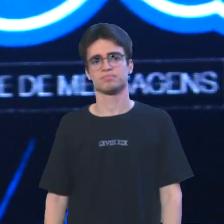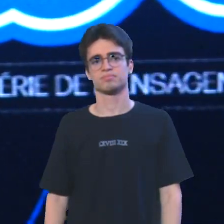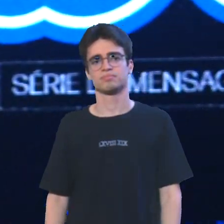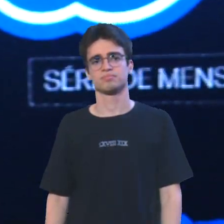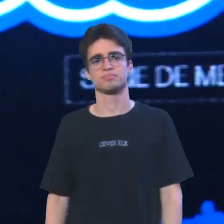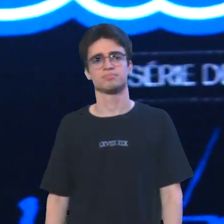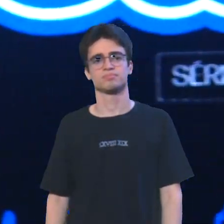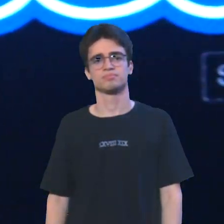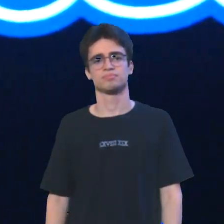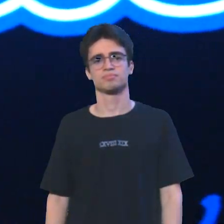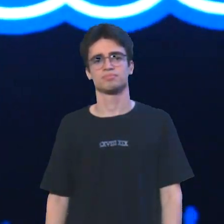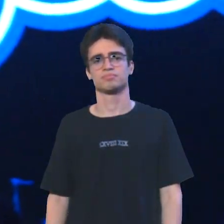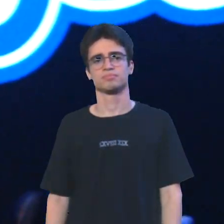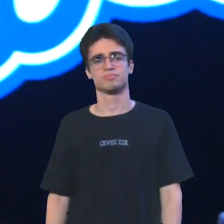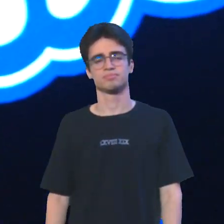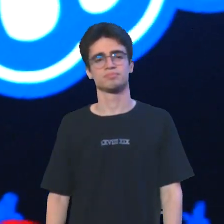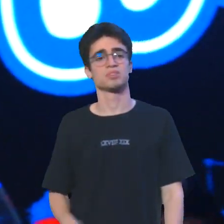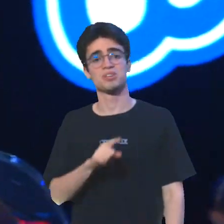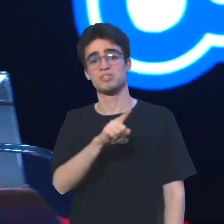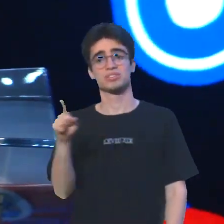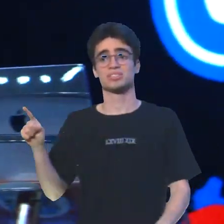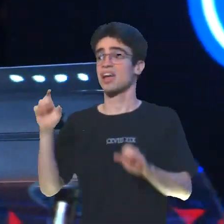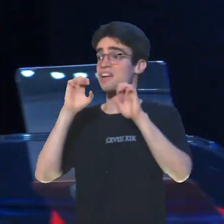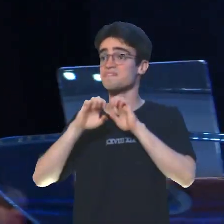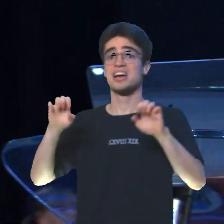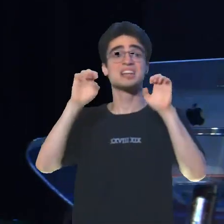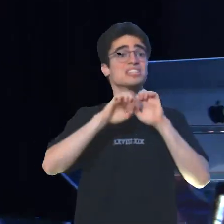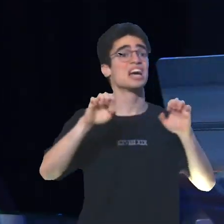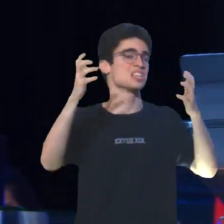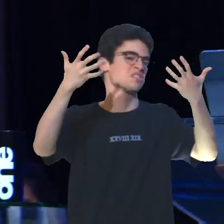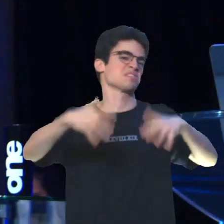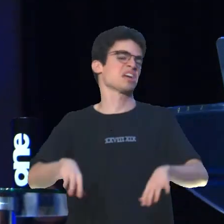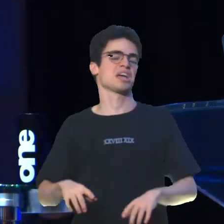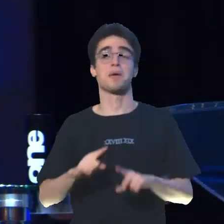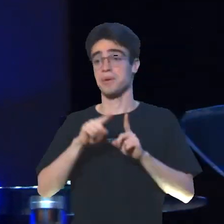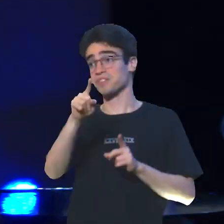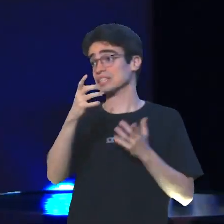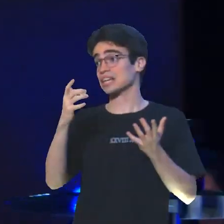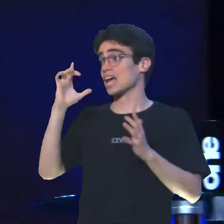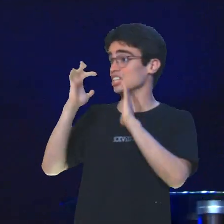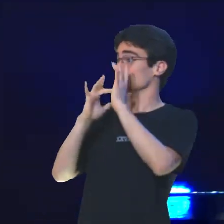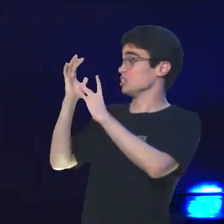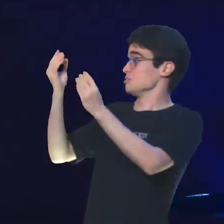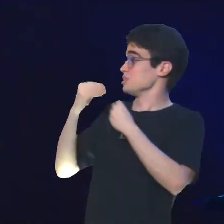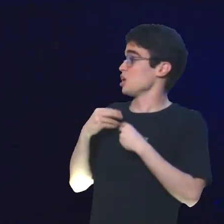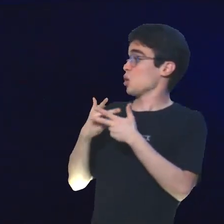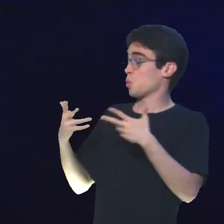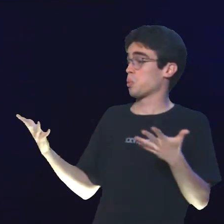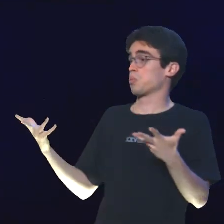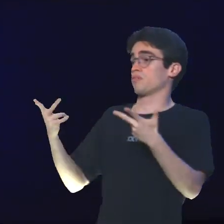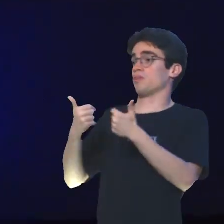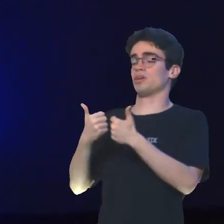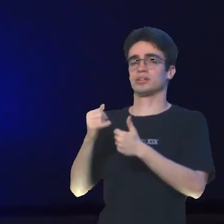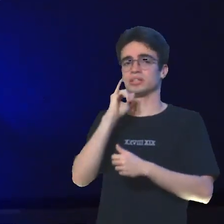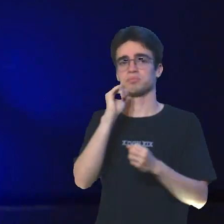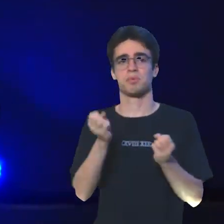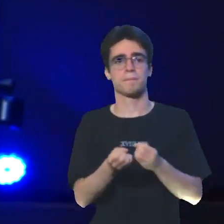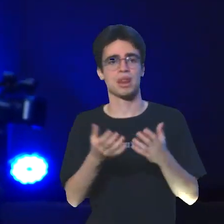Vocês não querem falar de Jesus. Vocês querem que Jesus opere algo na sua vida. Um milagre.